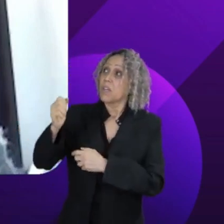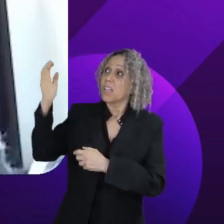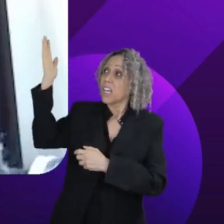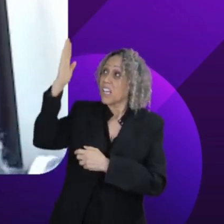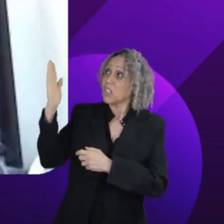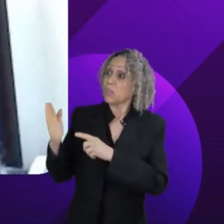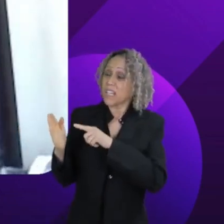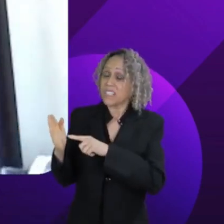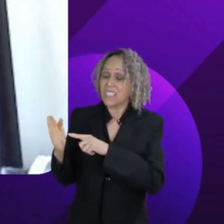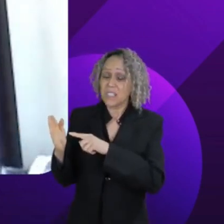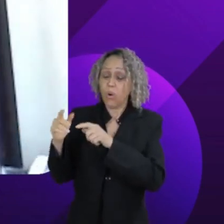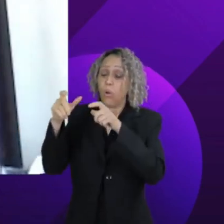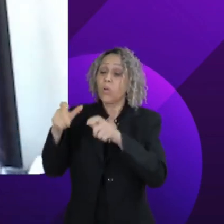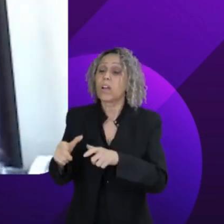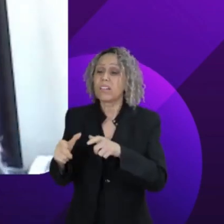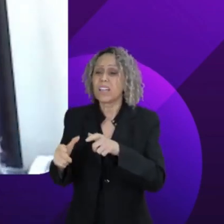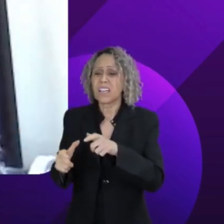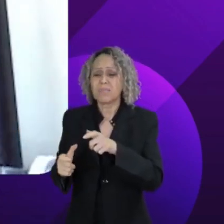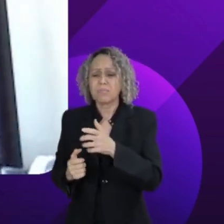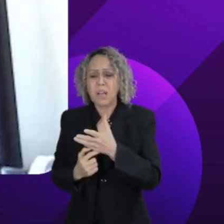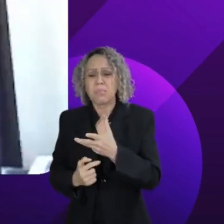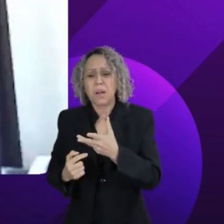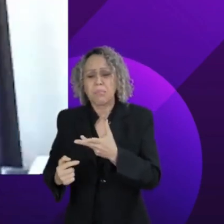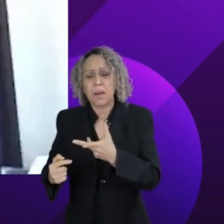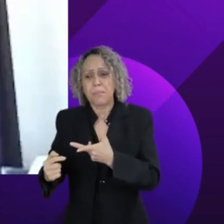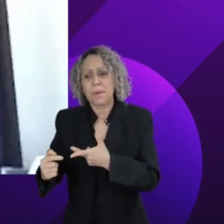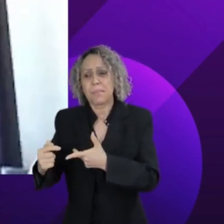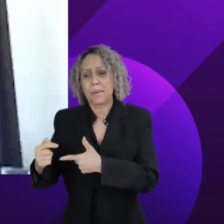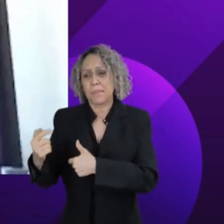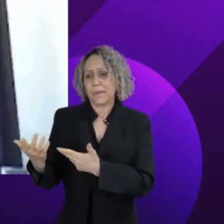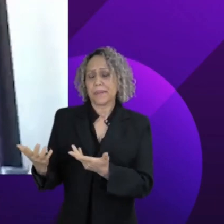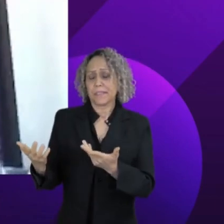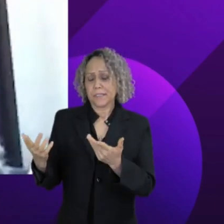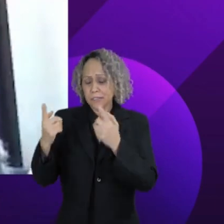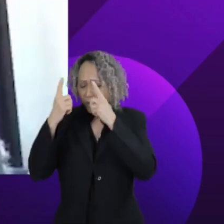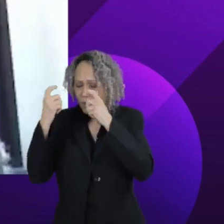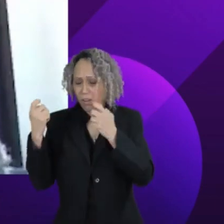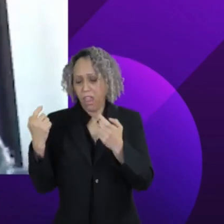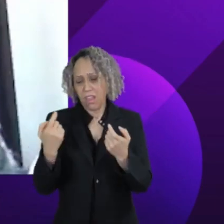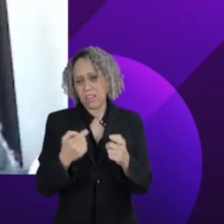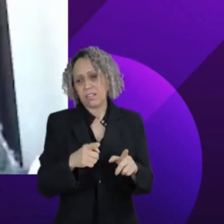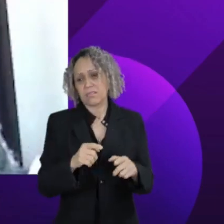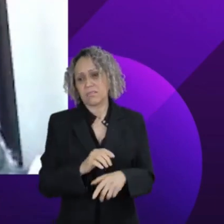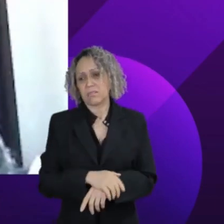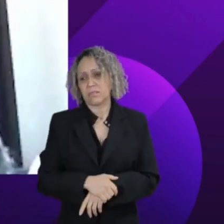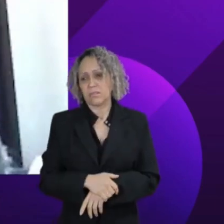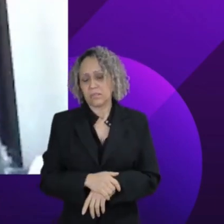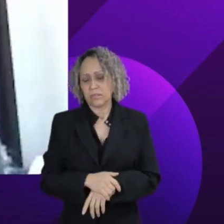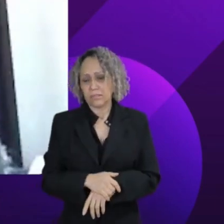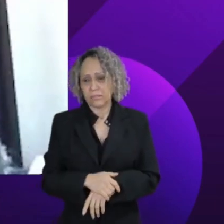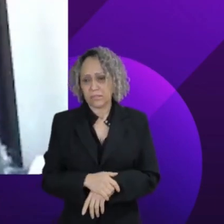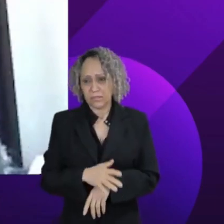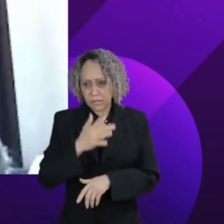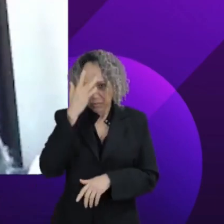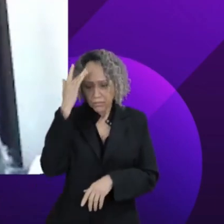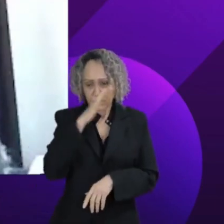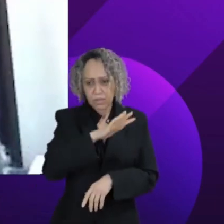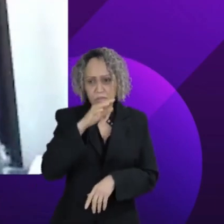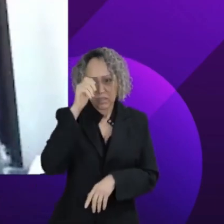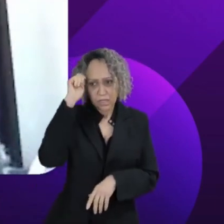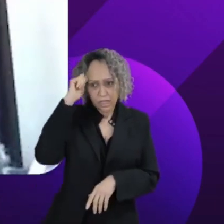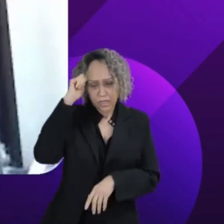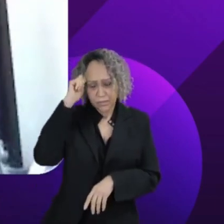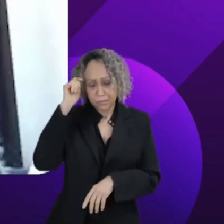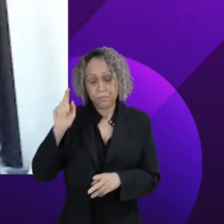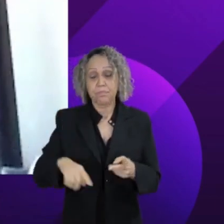como é que a gente vai ser um agente político sem achar que é importante combater o racismo? Uma outra questão muito importante é